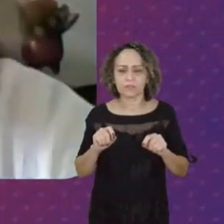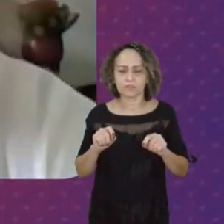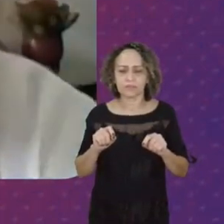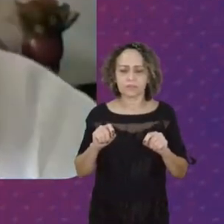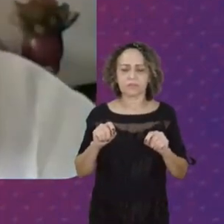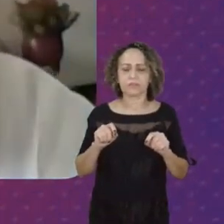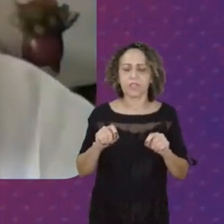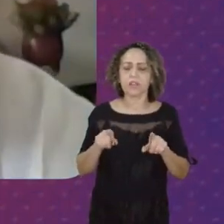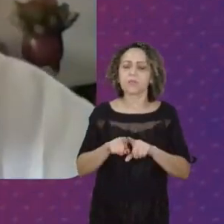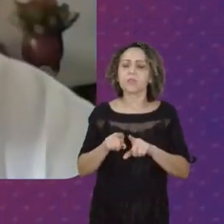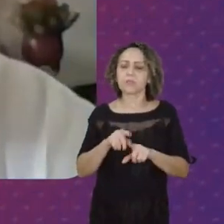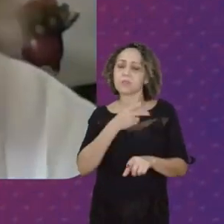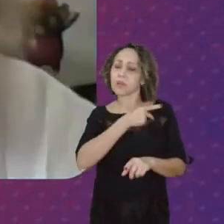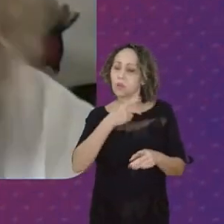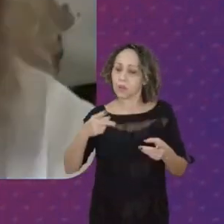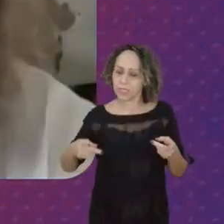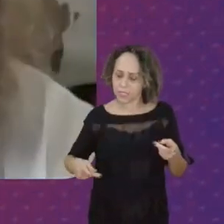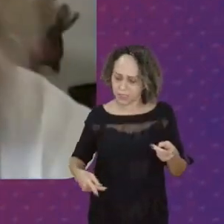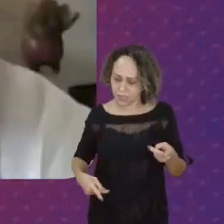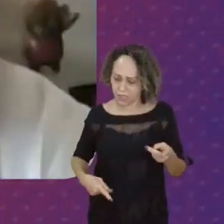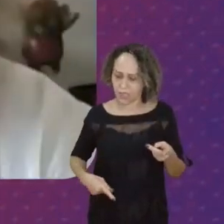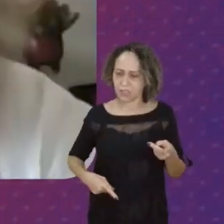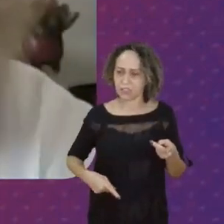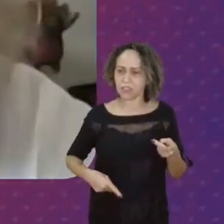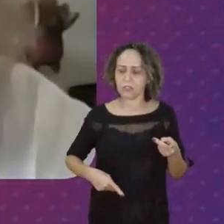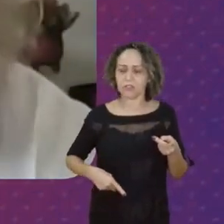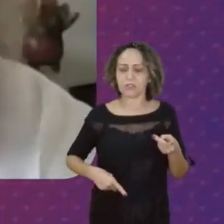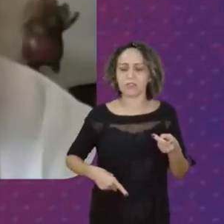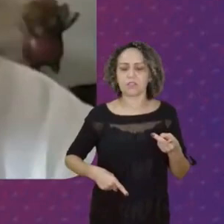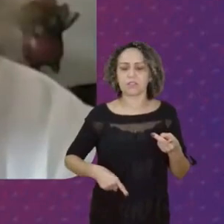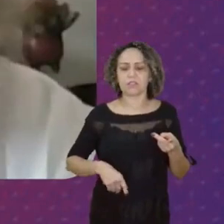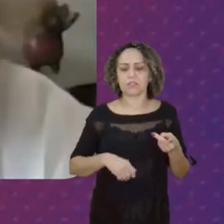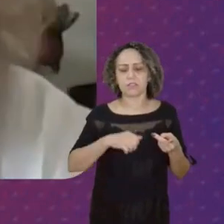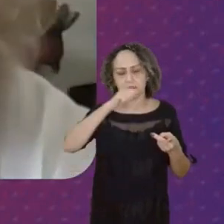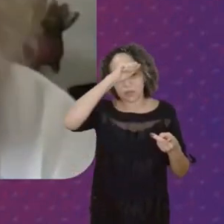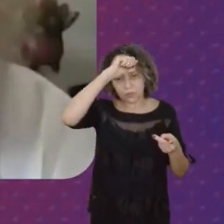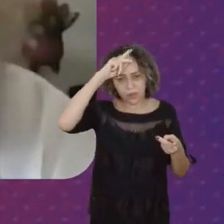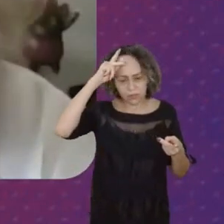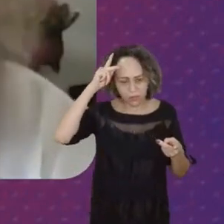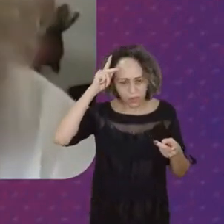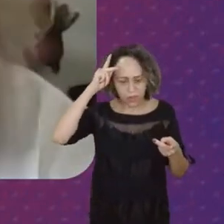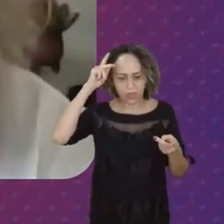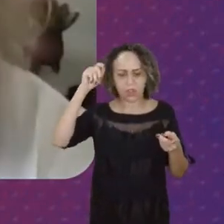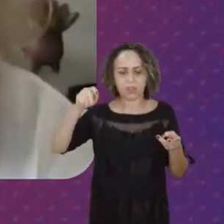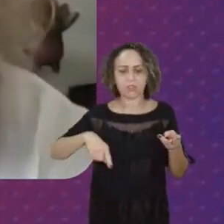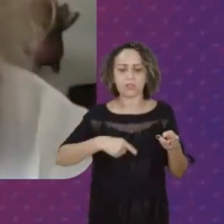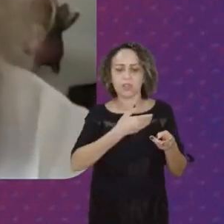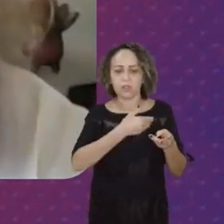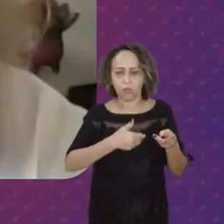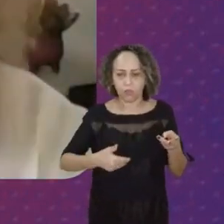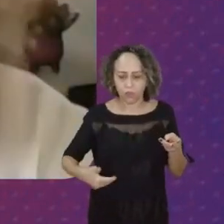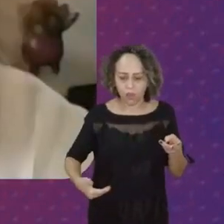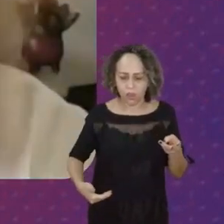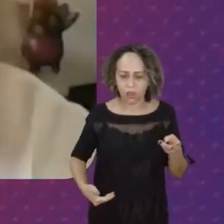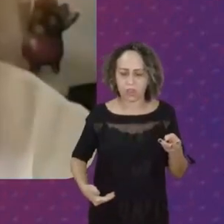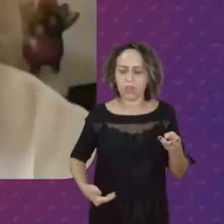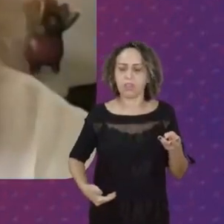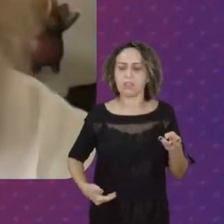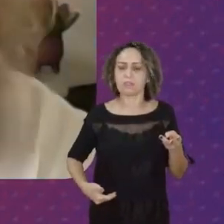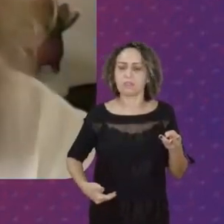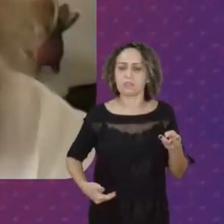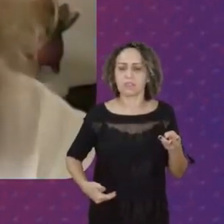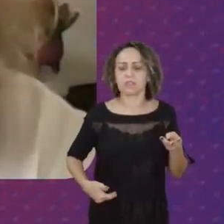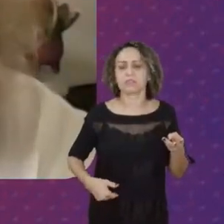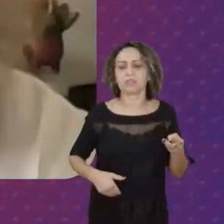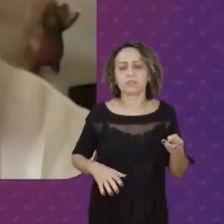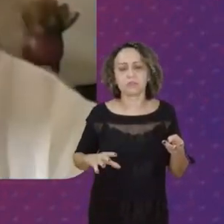pelo chefe do executivo, né? pelo executivo, pelos prefeitos e prefeitas, pelos governos e governadores